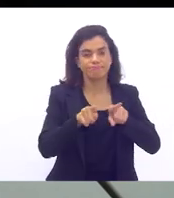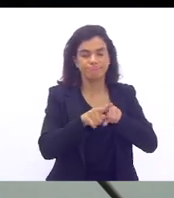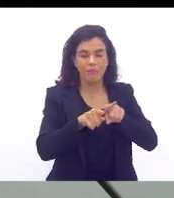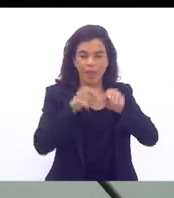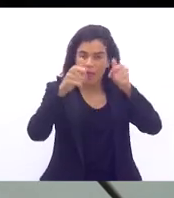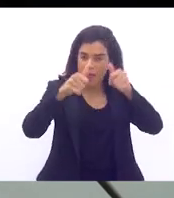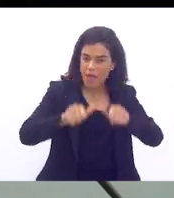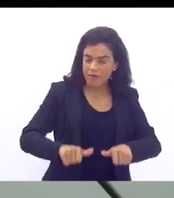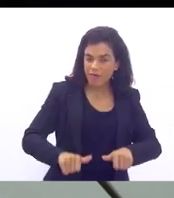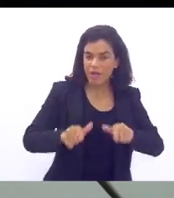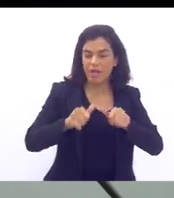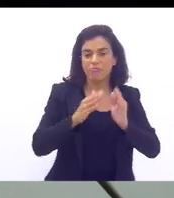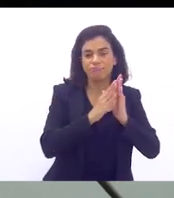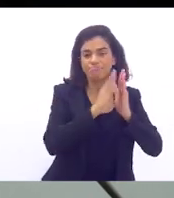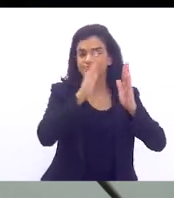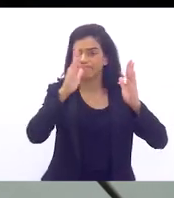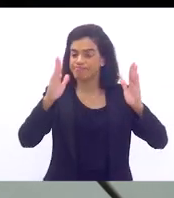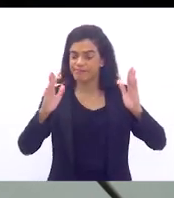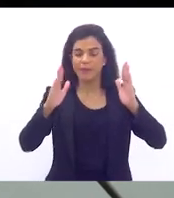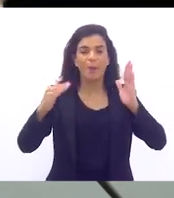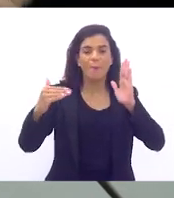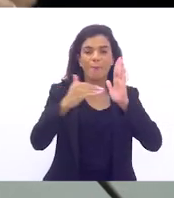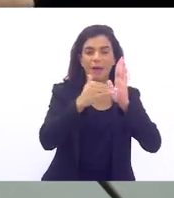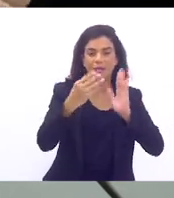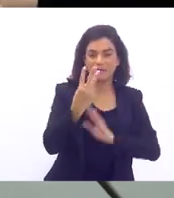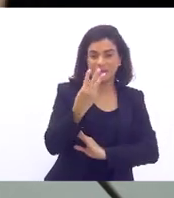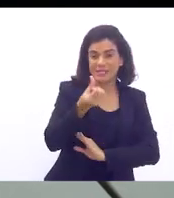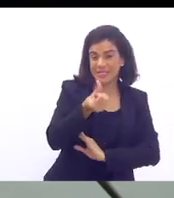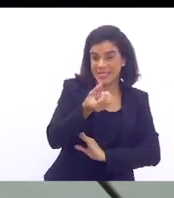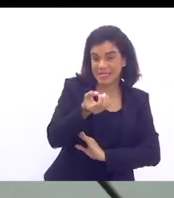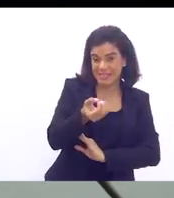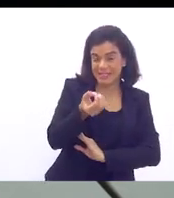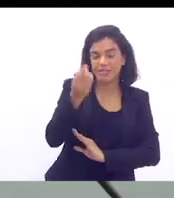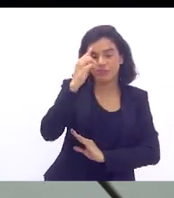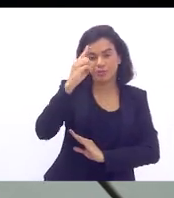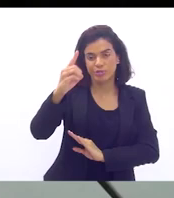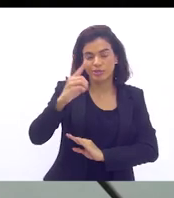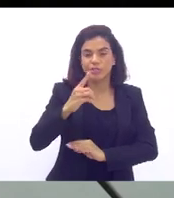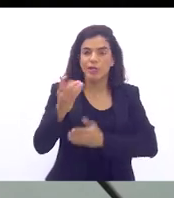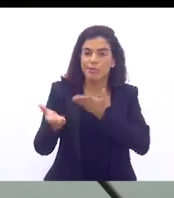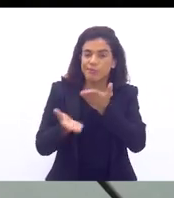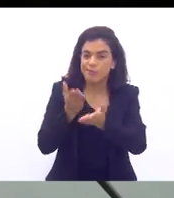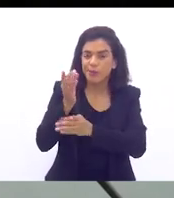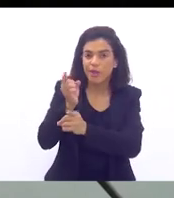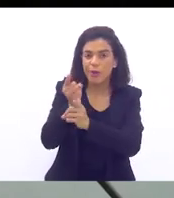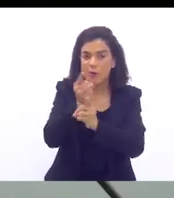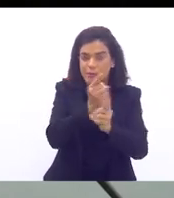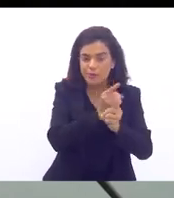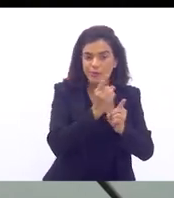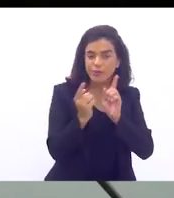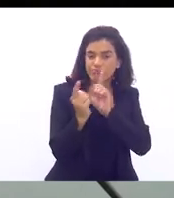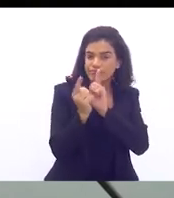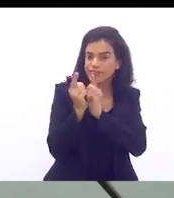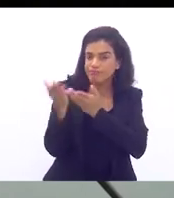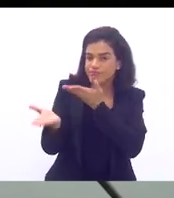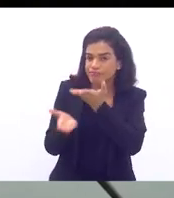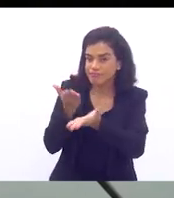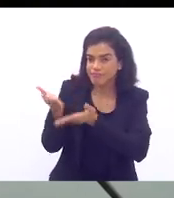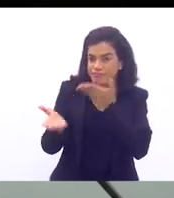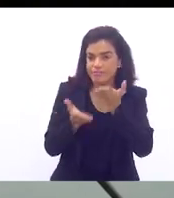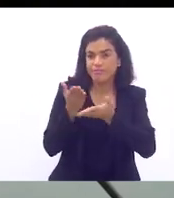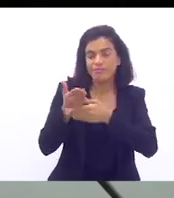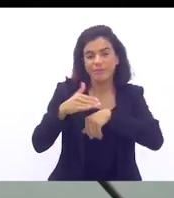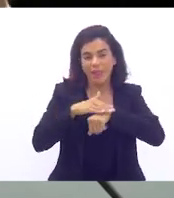caso tem um prazo máximo para começar a partir de diagnóstico da doença as consultas sejam assim primordial né Sem Ademar